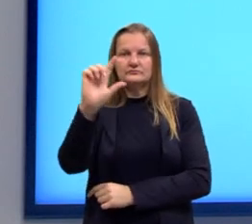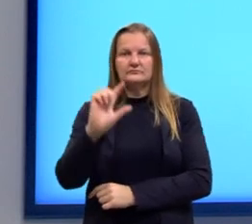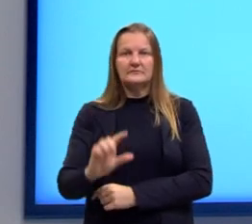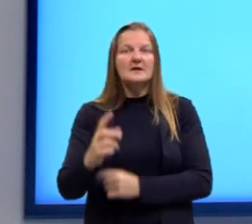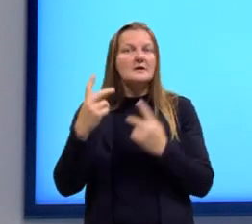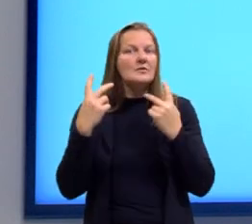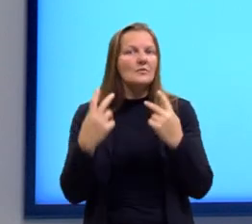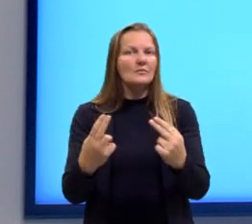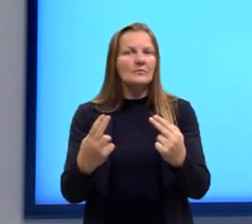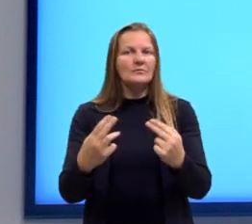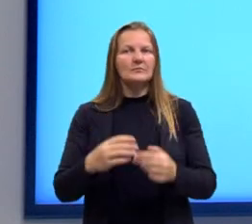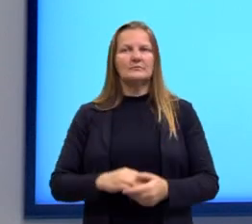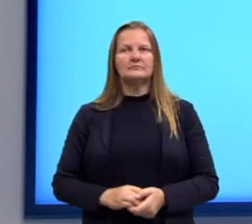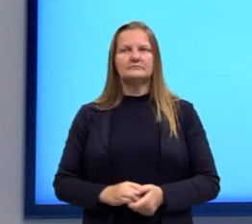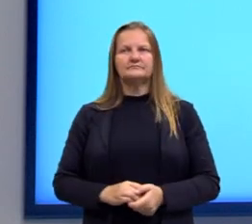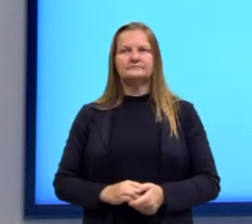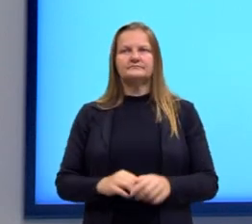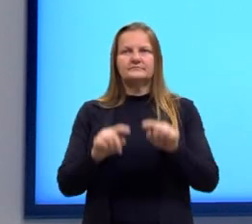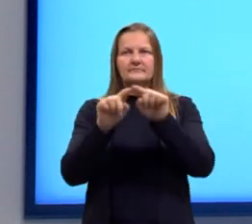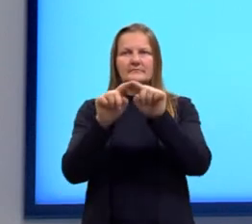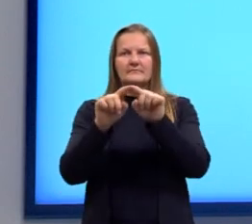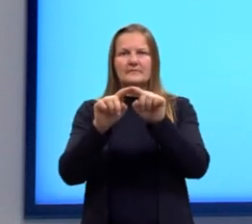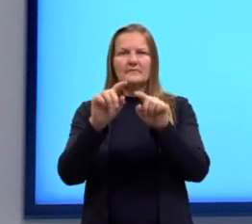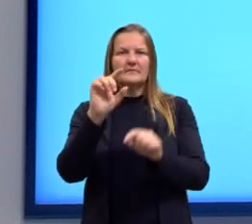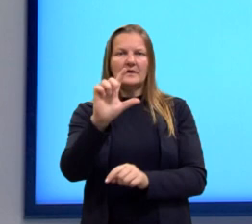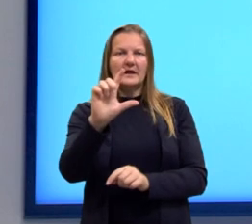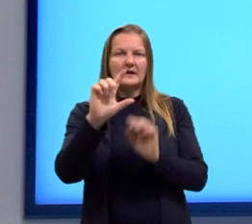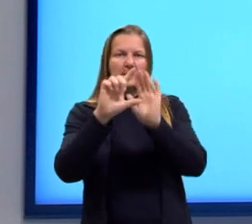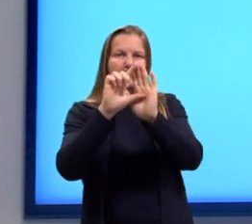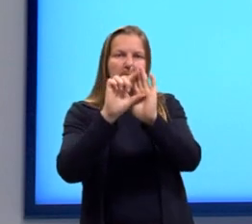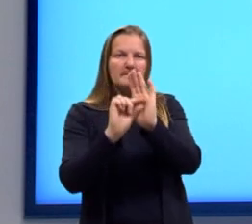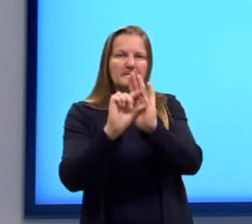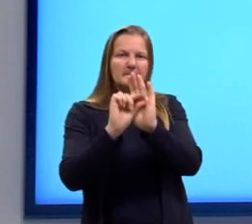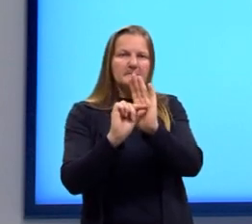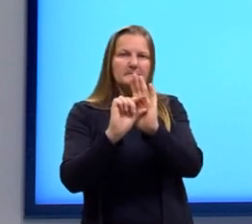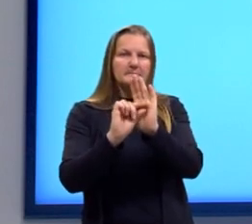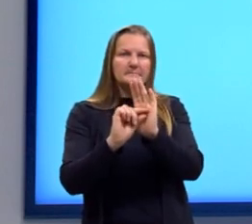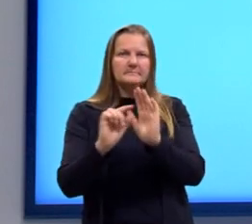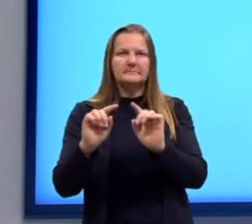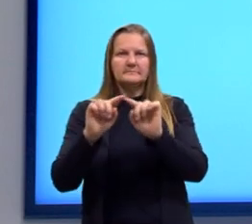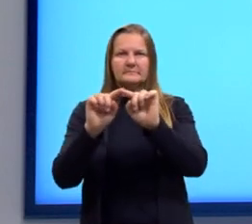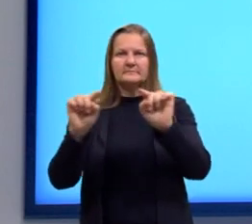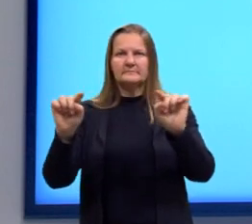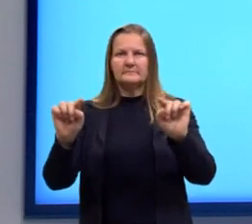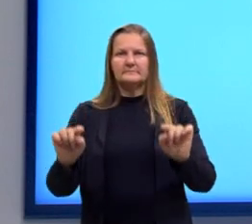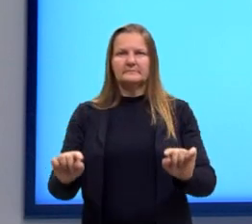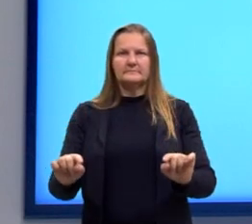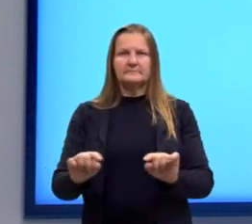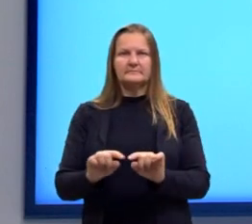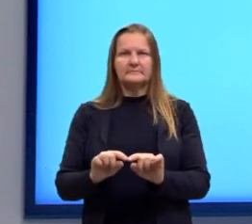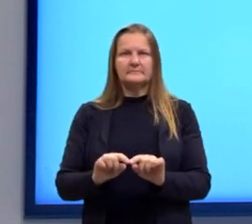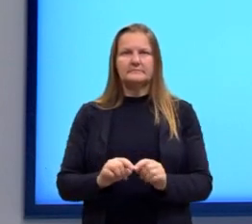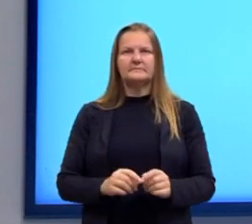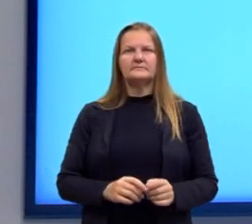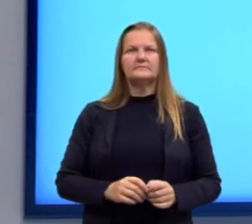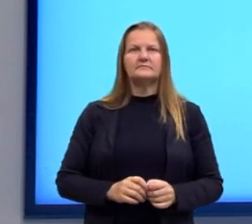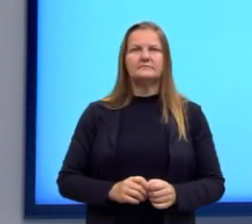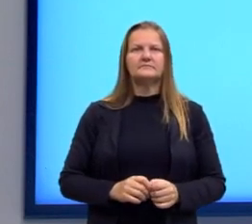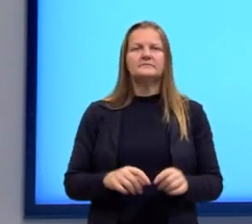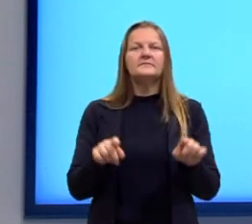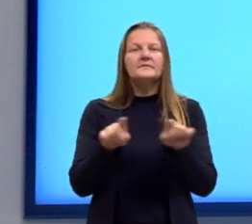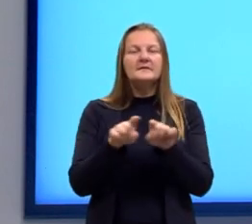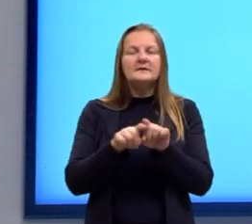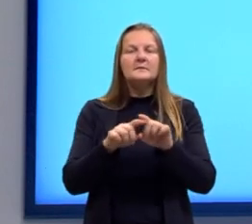aqui eu representei o lado do quadrado por L minúsculo tá então são quatro lados iguais e